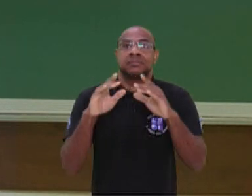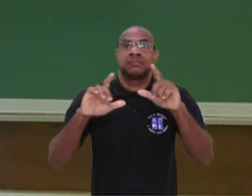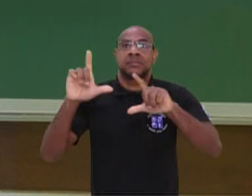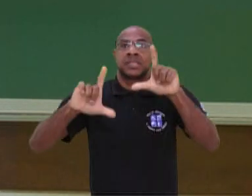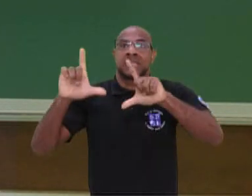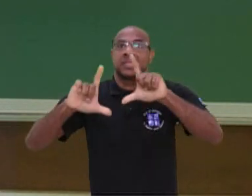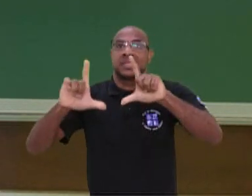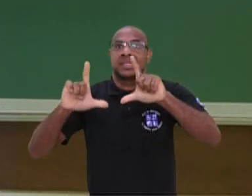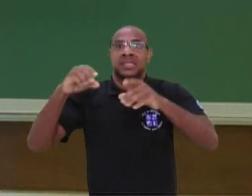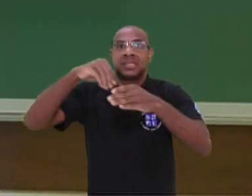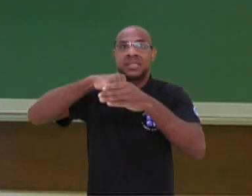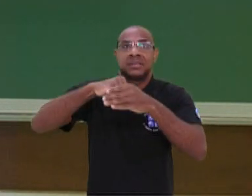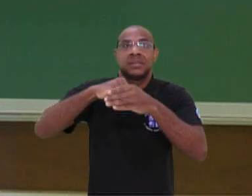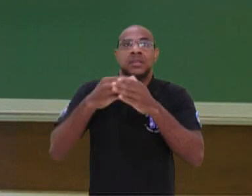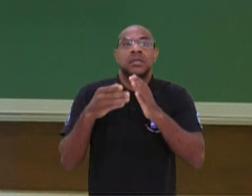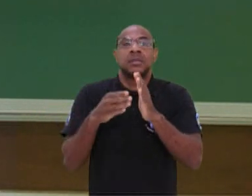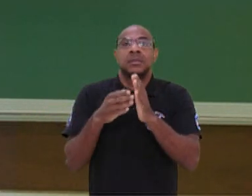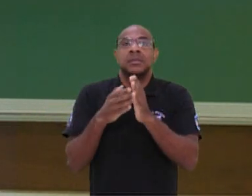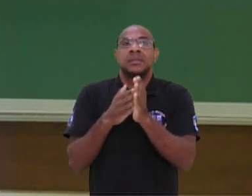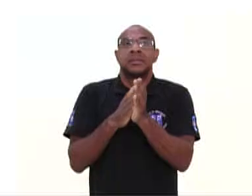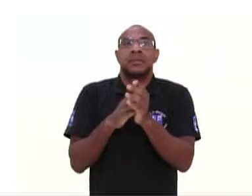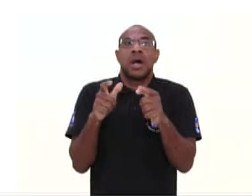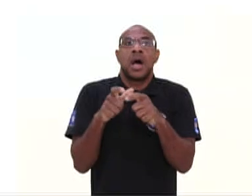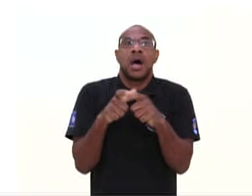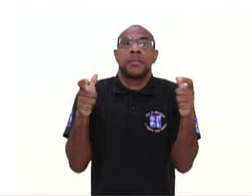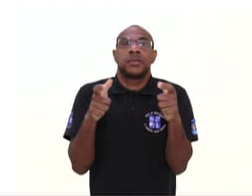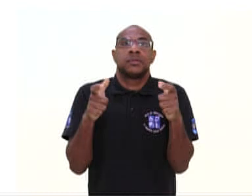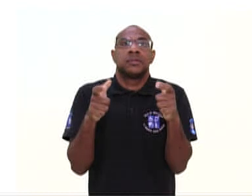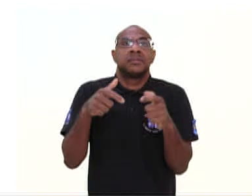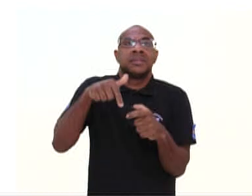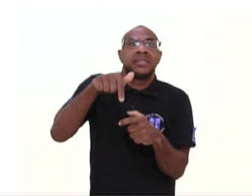de 69,8% para